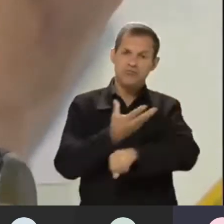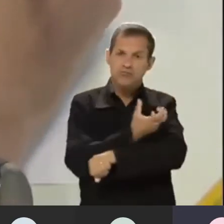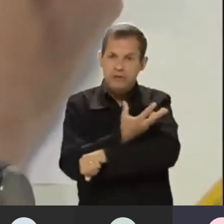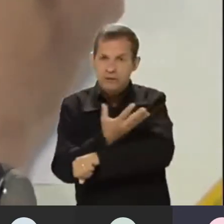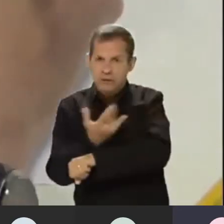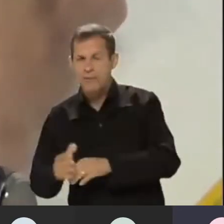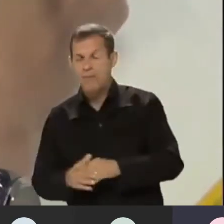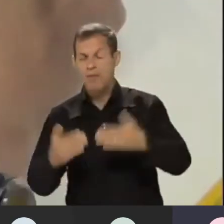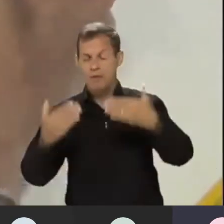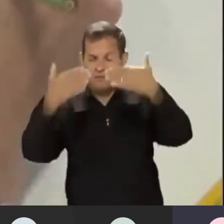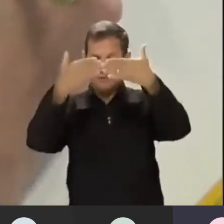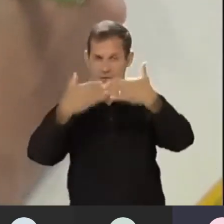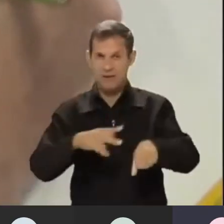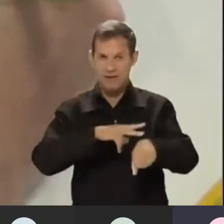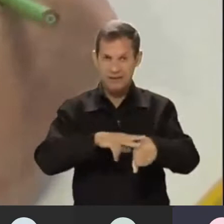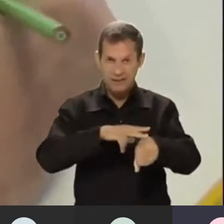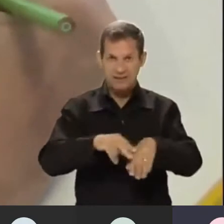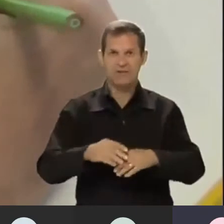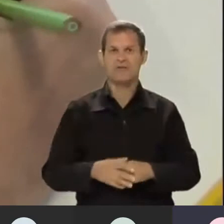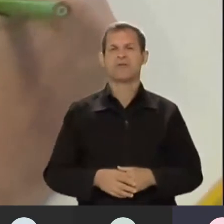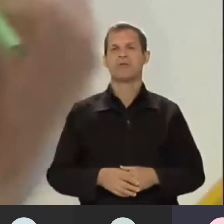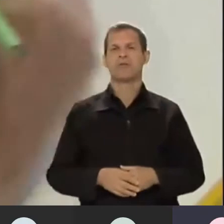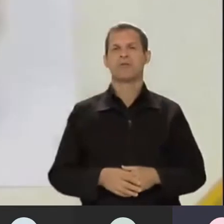né, o que seria essa minha parede verde.